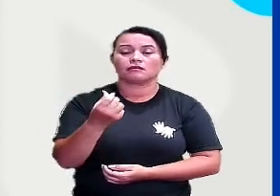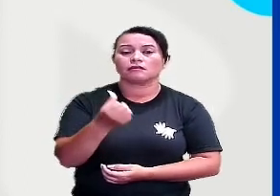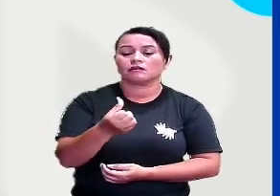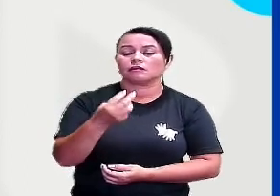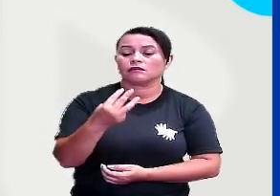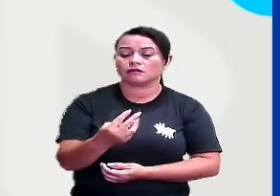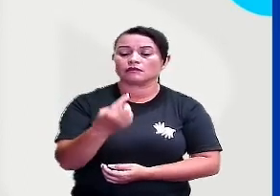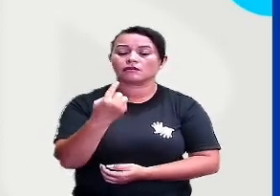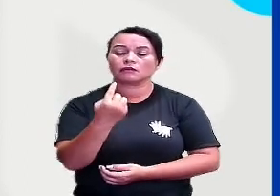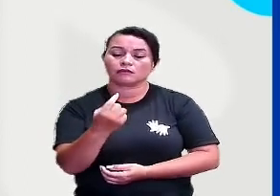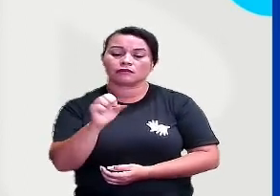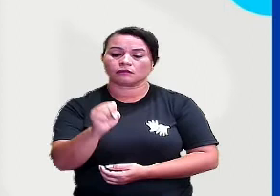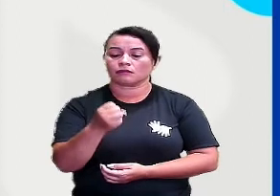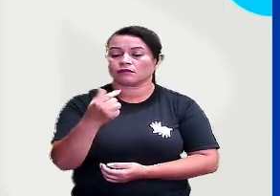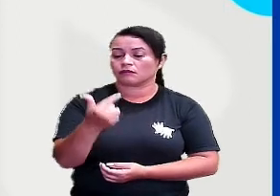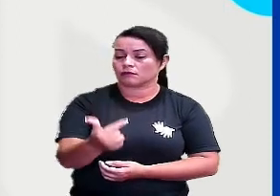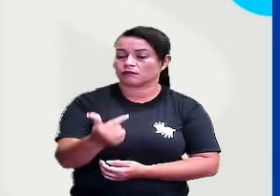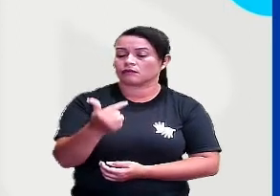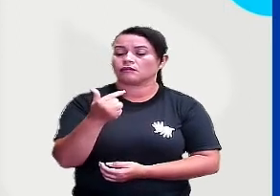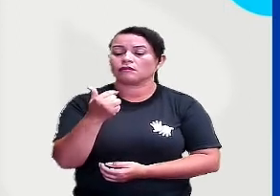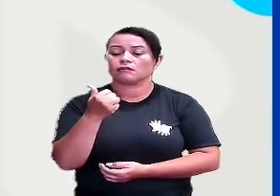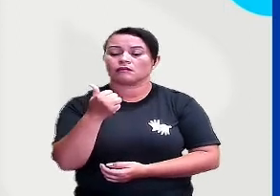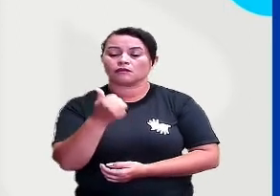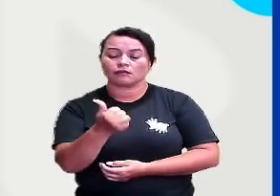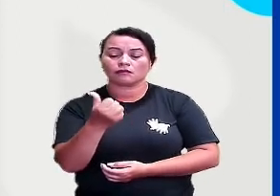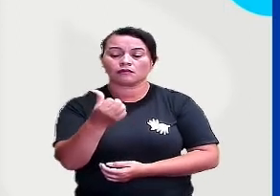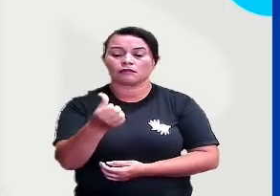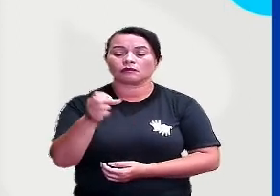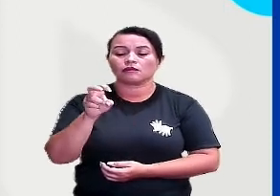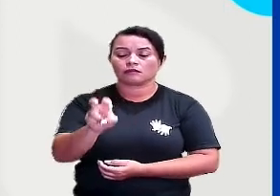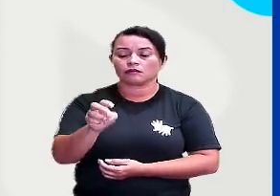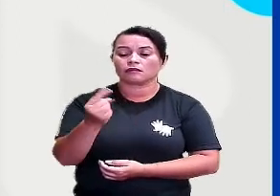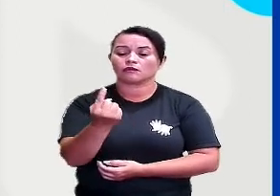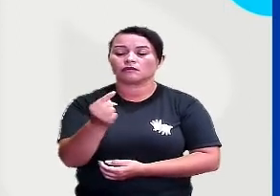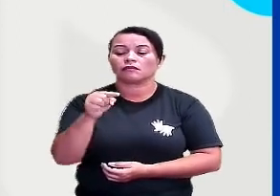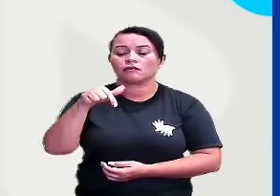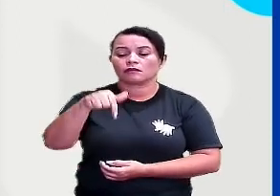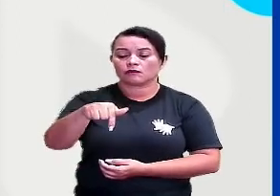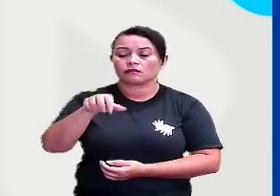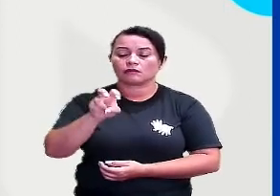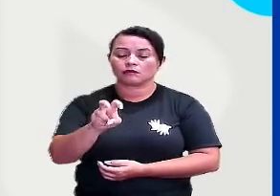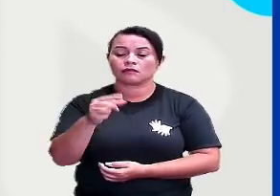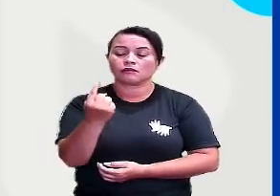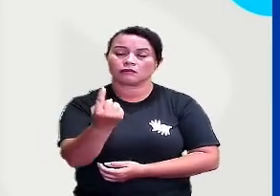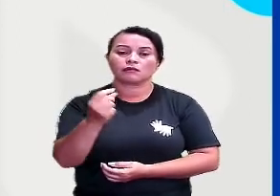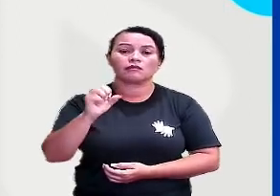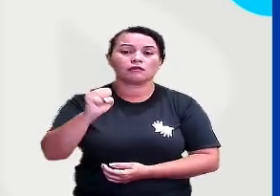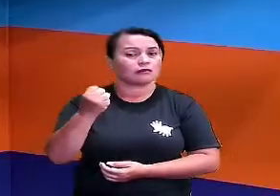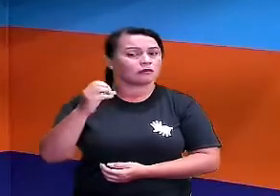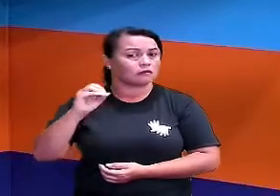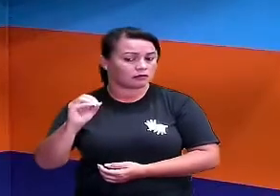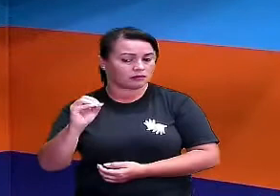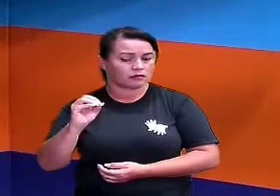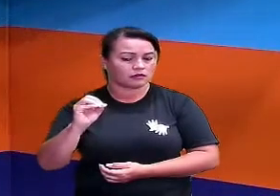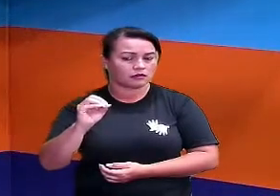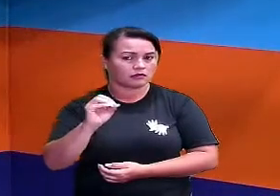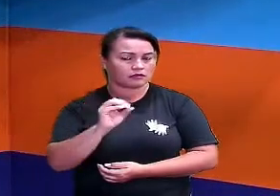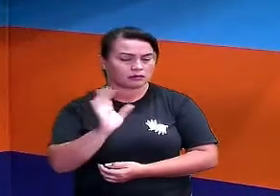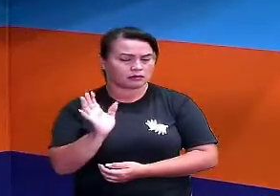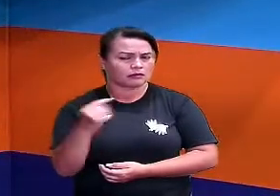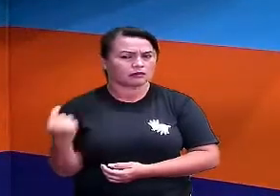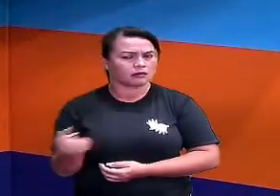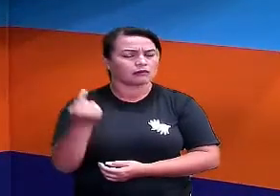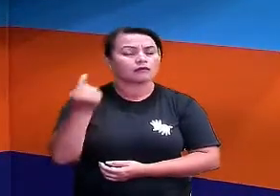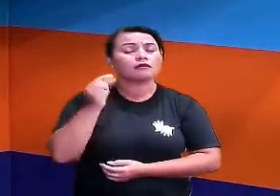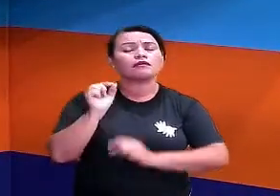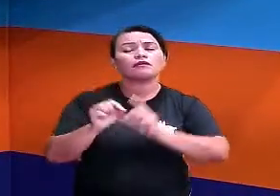m, 1,82 m, 1,65 m, 1,75 m, 1,80 m, tá? E aí, o que